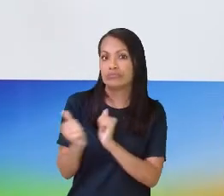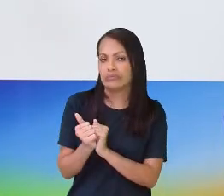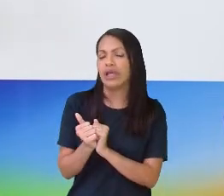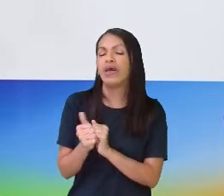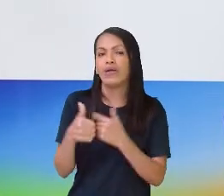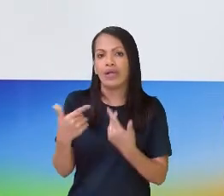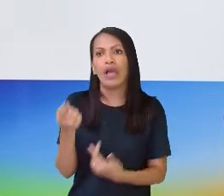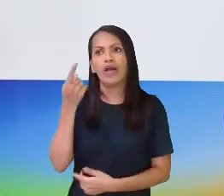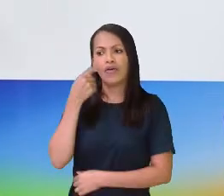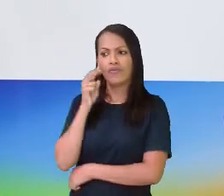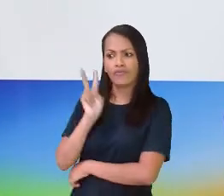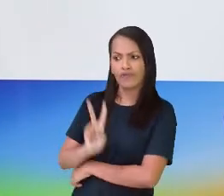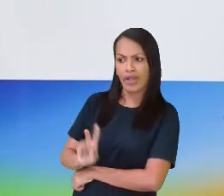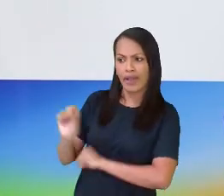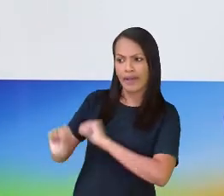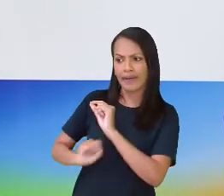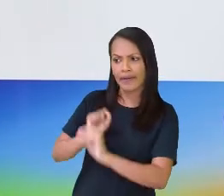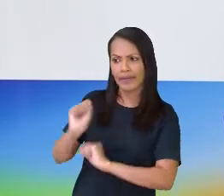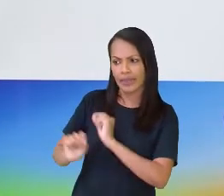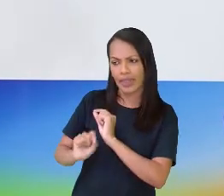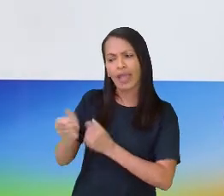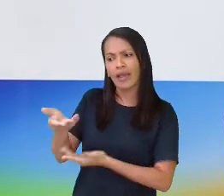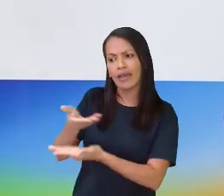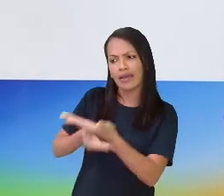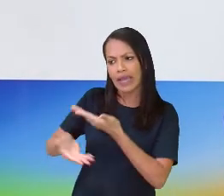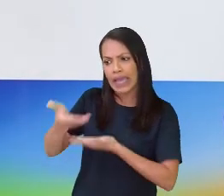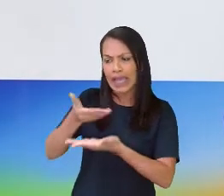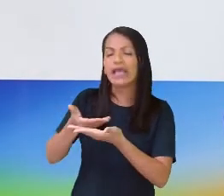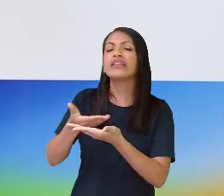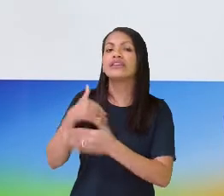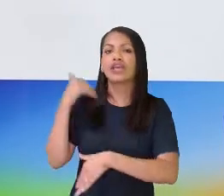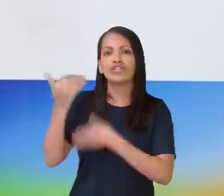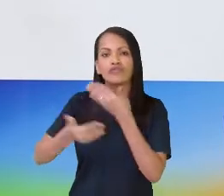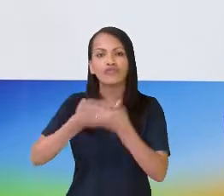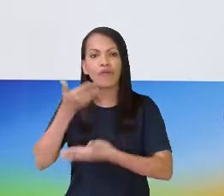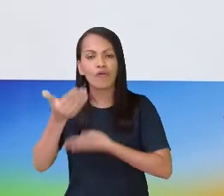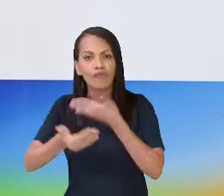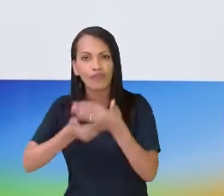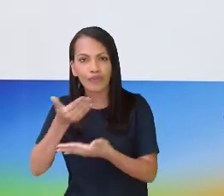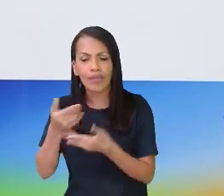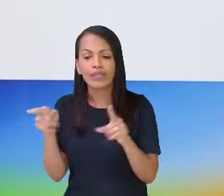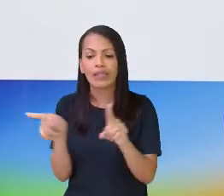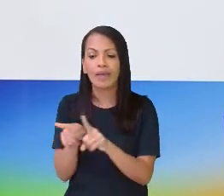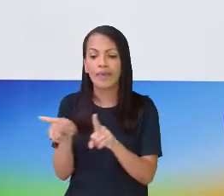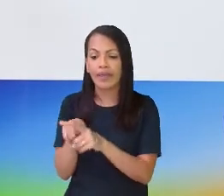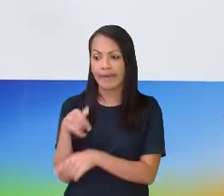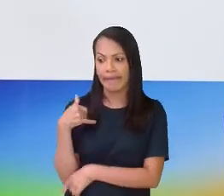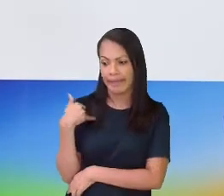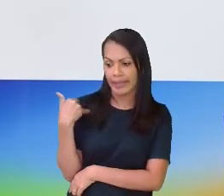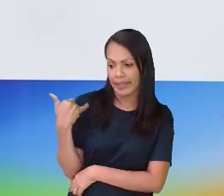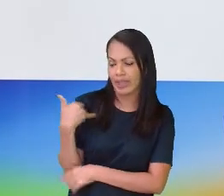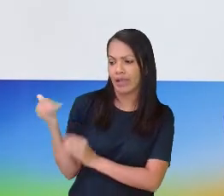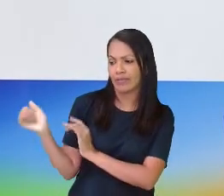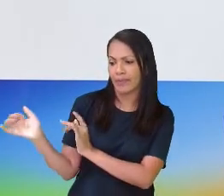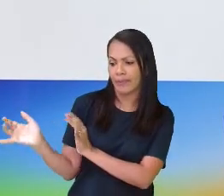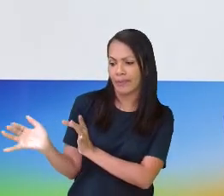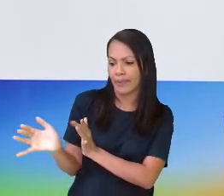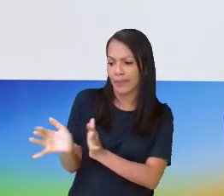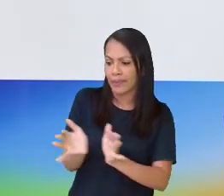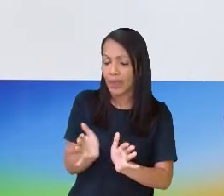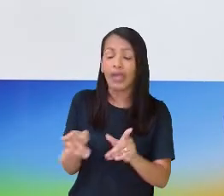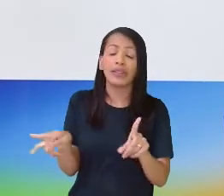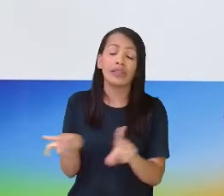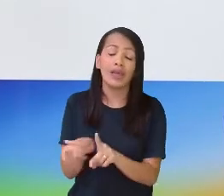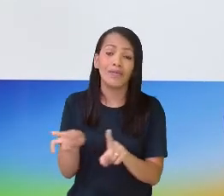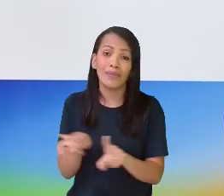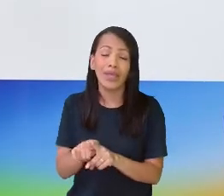evidente quando a gente faz esse alinhamento de desenvolvimento integral e idade cronológica. E eles têm uma dificuldade de